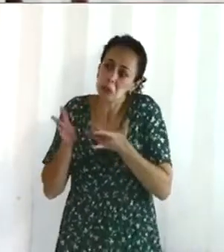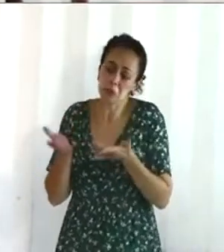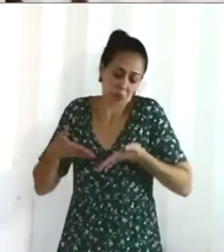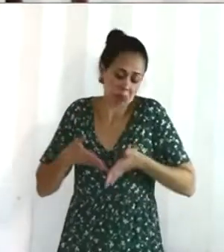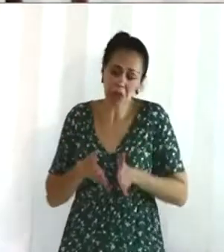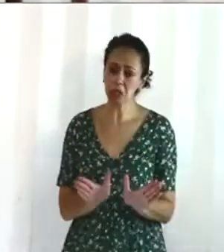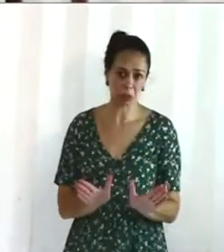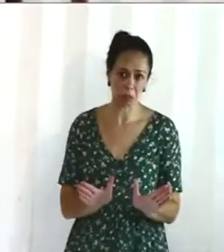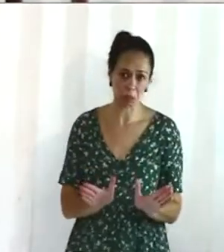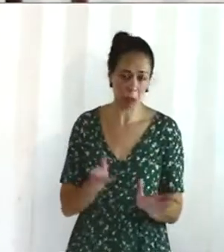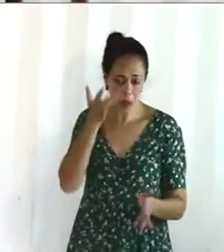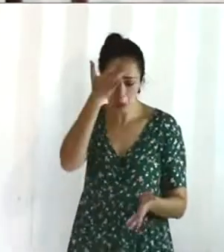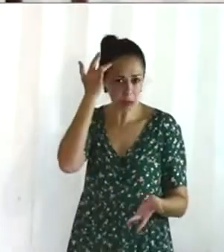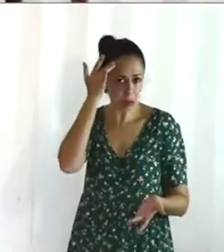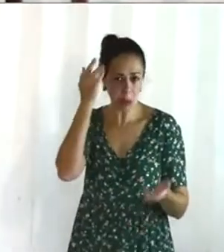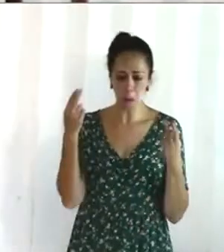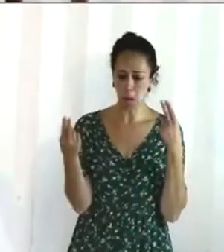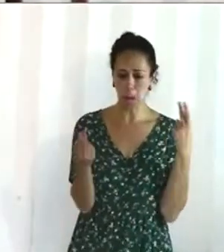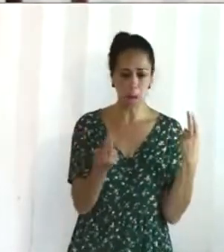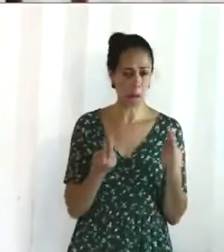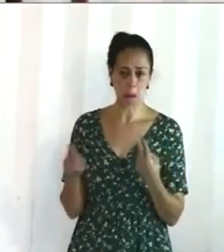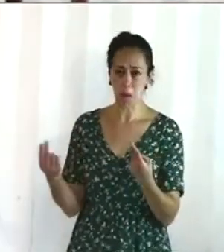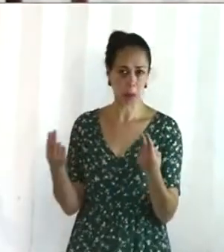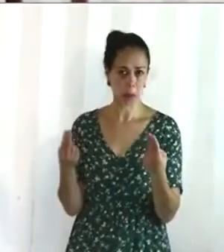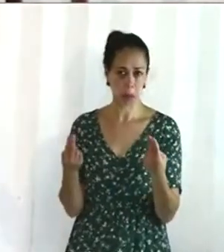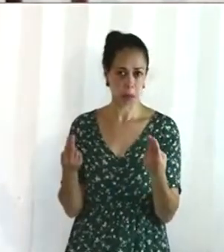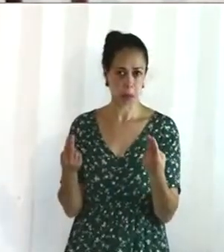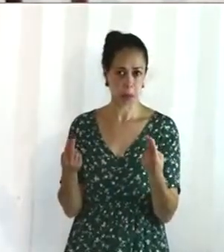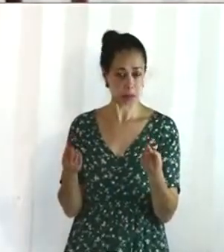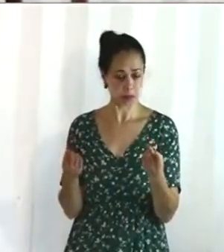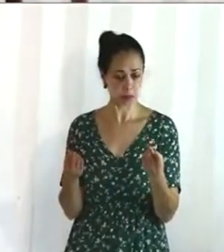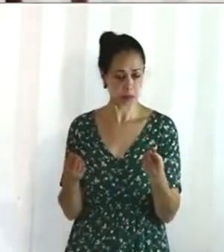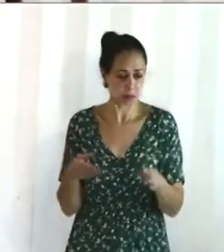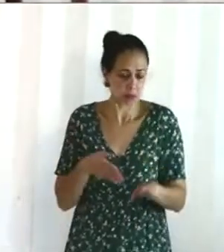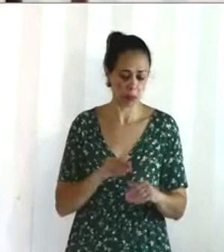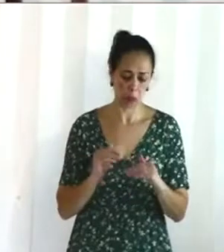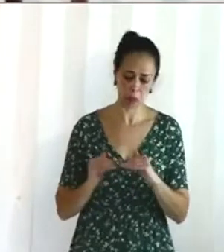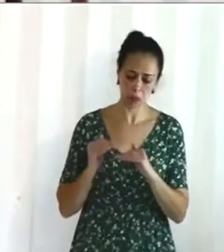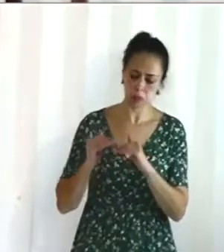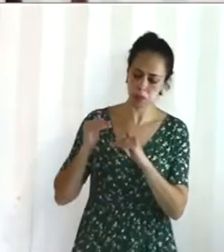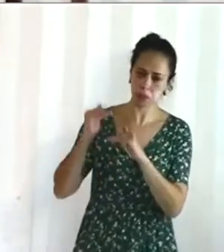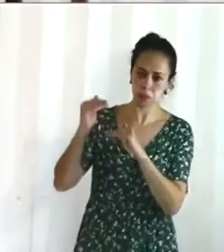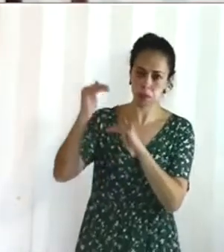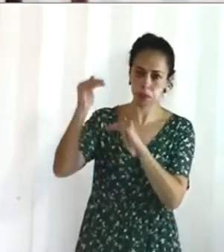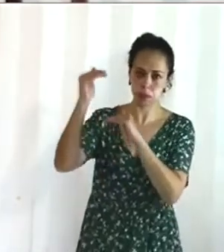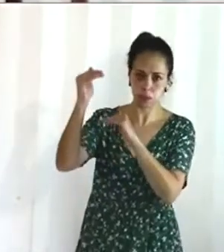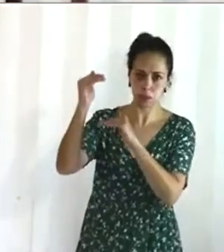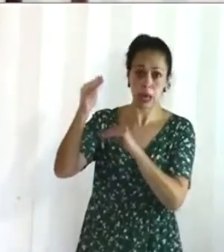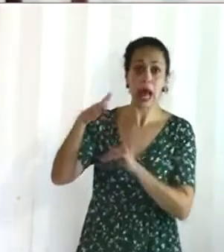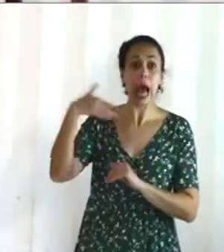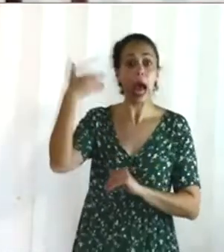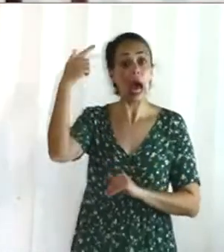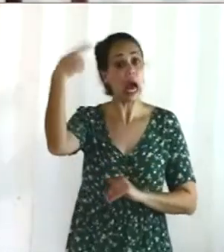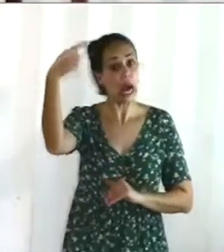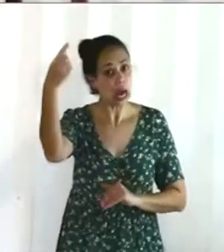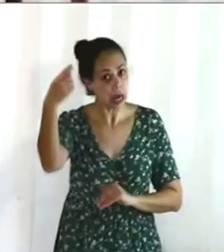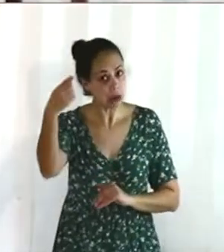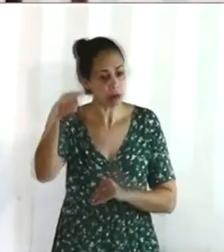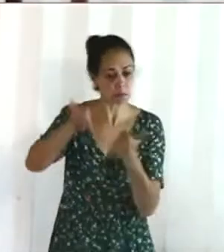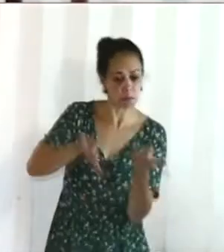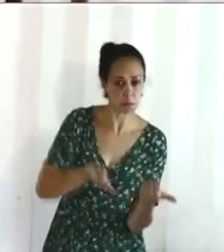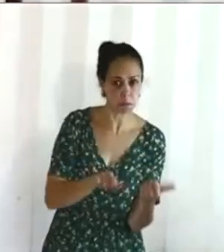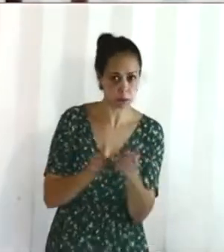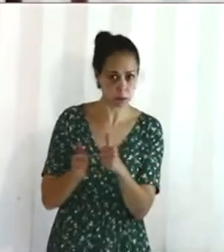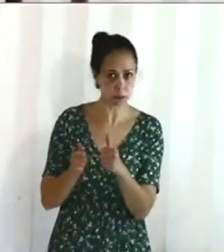só Jesus por conta desse período entre o batismo e entre a crucificação.